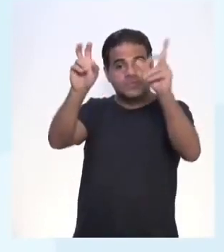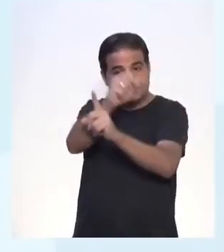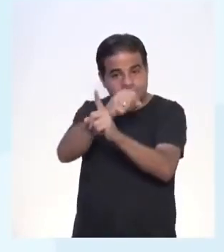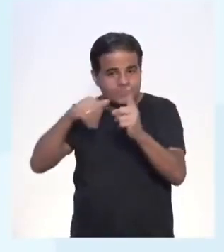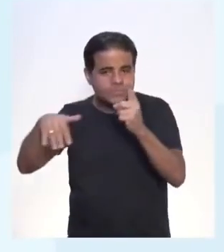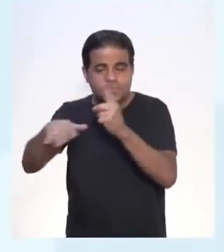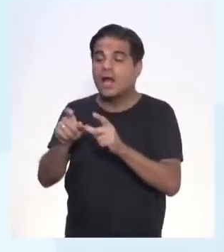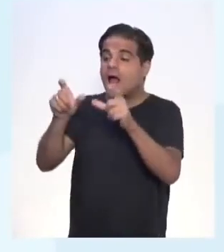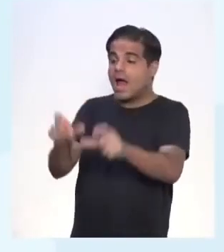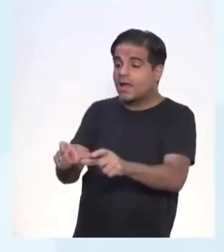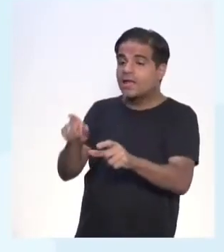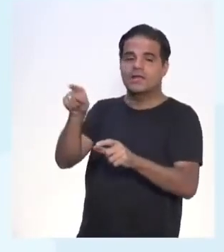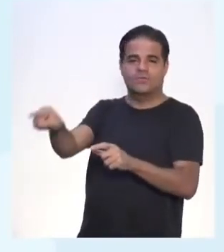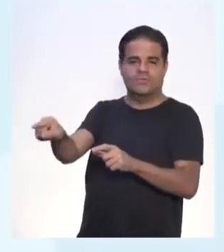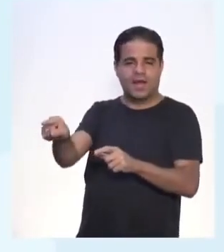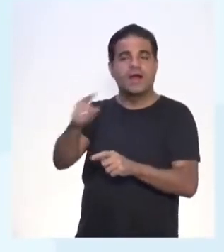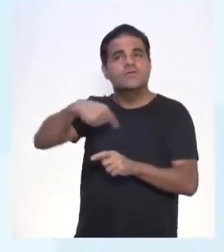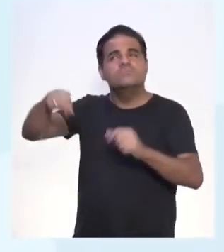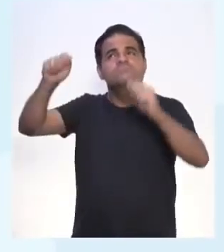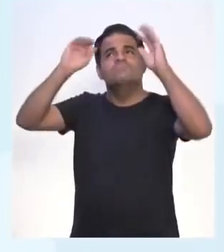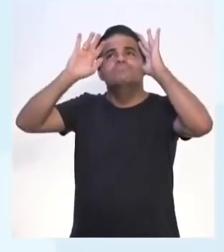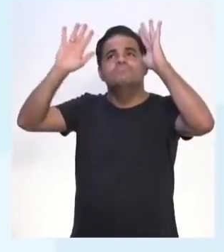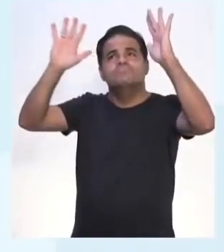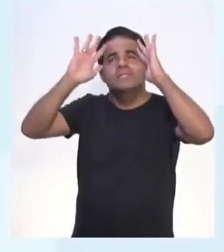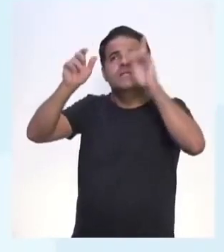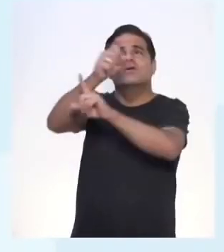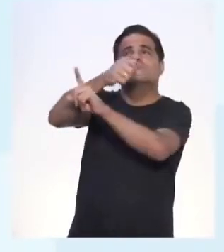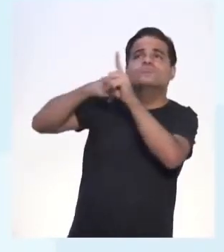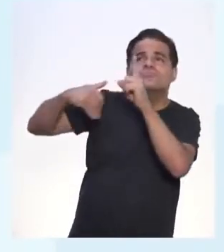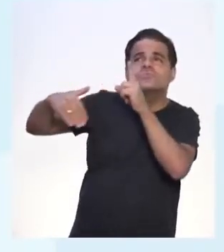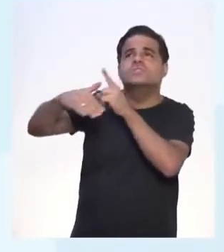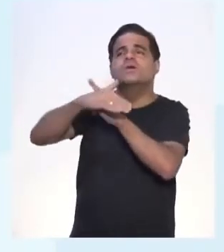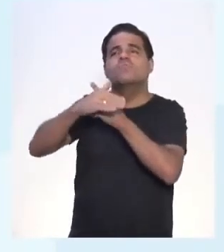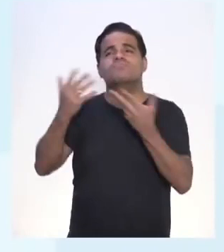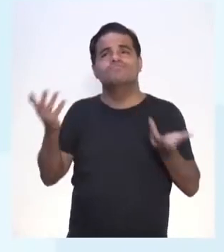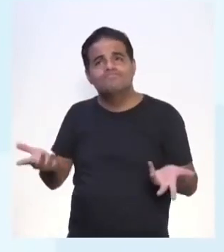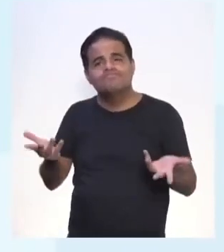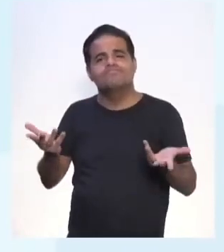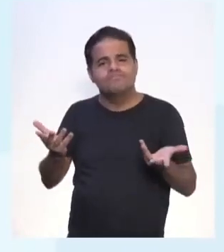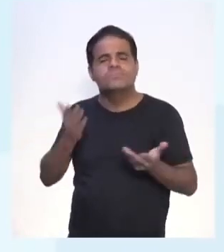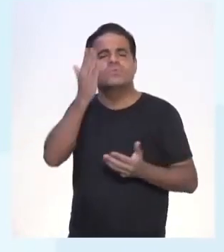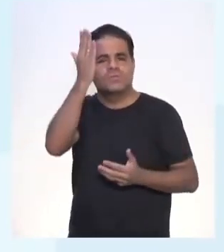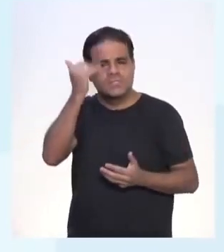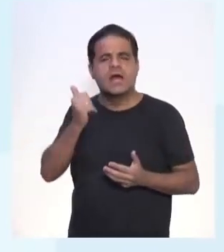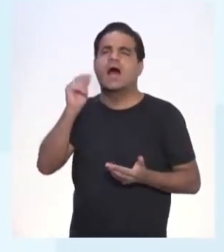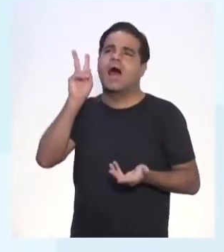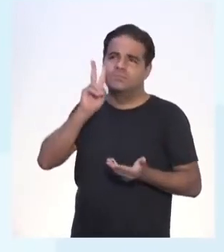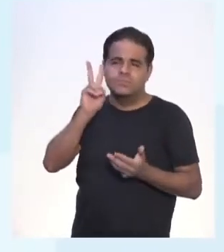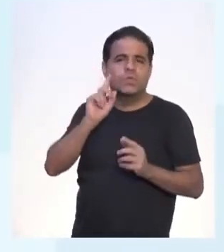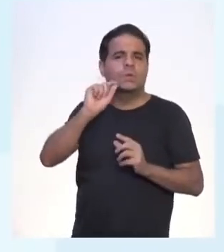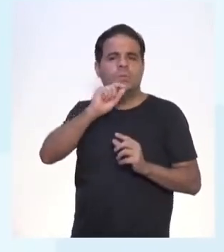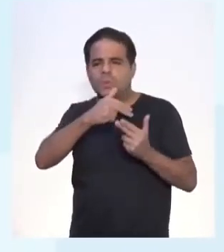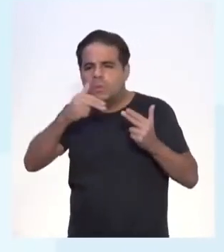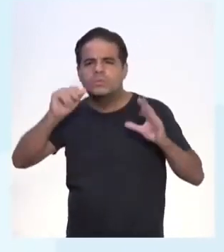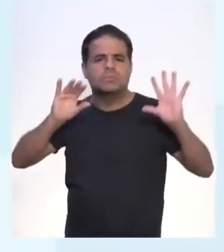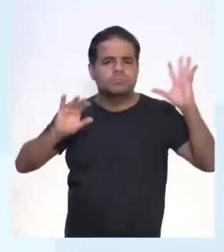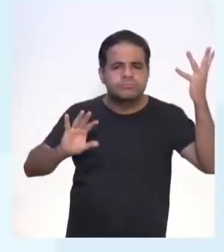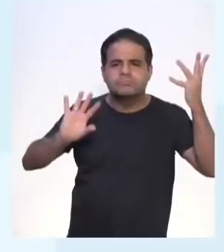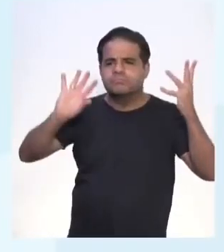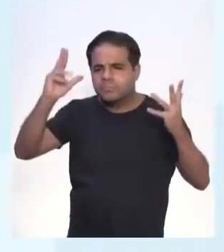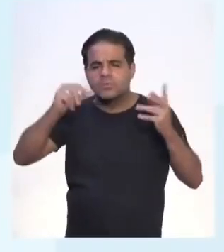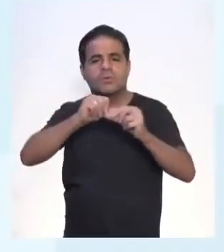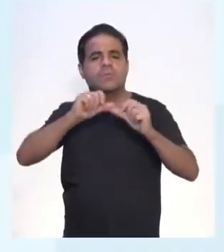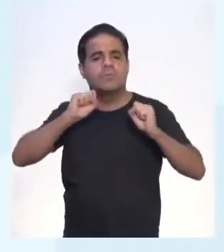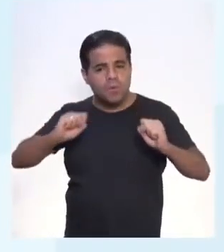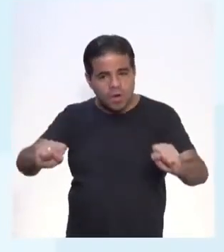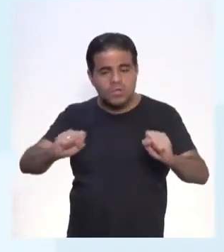Daquela localidade. E a gente tem que pensar socialmente, né? A gente sabe historicamente, eventos, né, mudam as coisas,